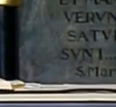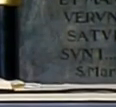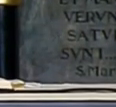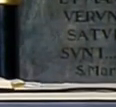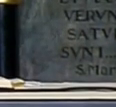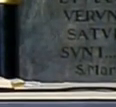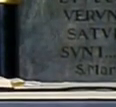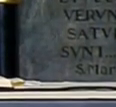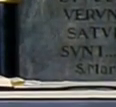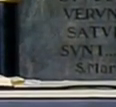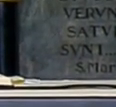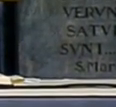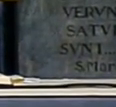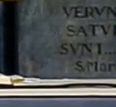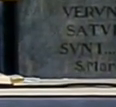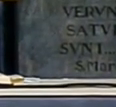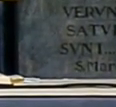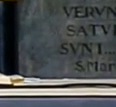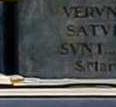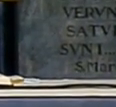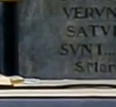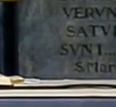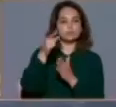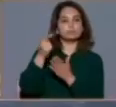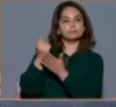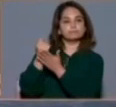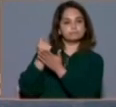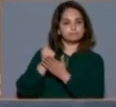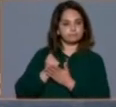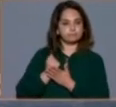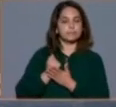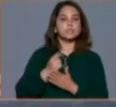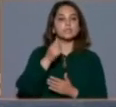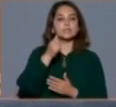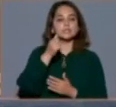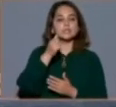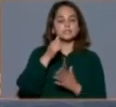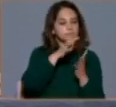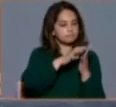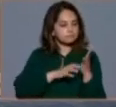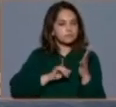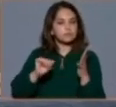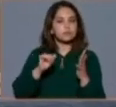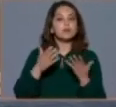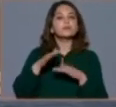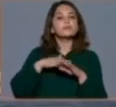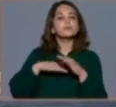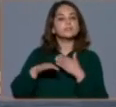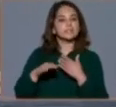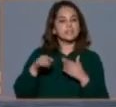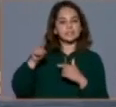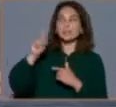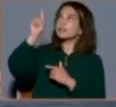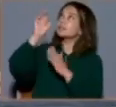Senhor nosso Deus, que assegurais a eficácia dos vossos sacramentos, fazei que este serviço